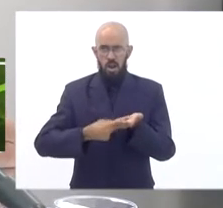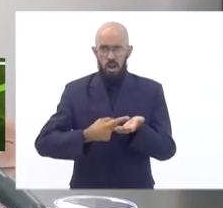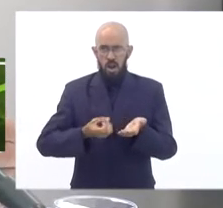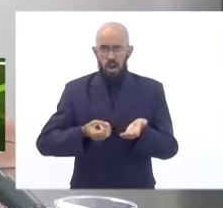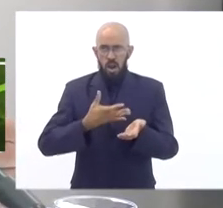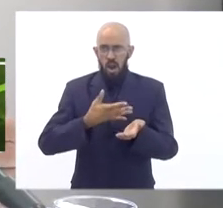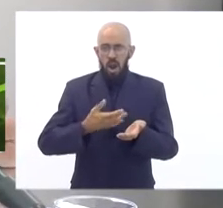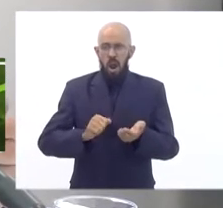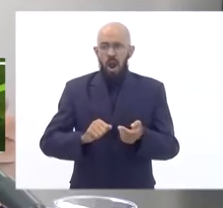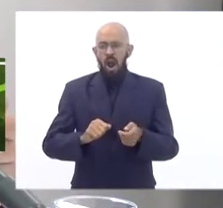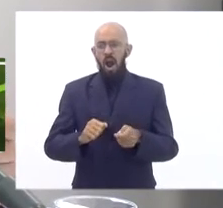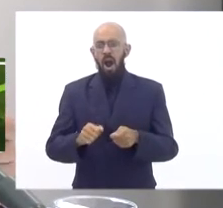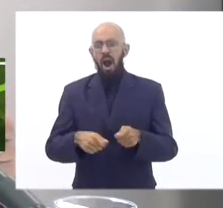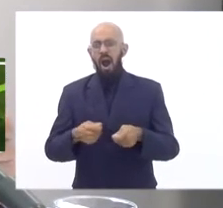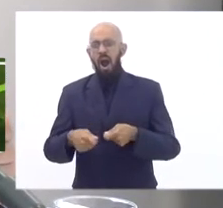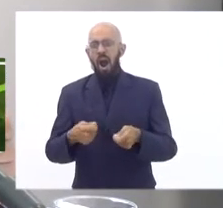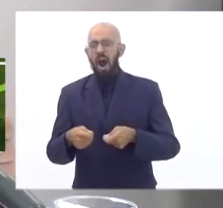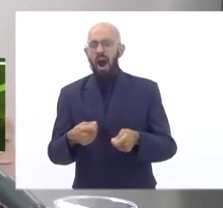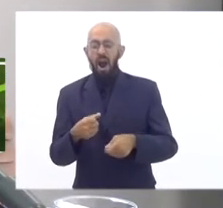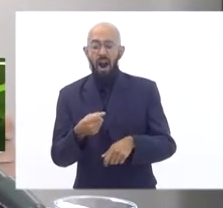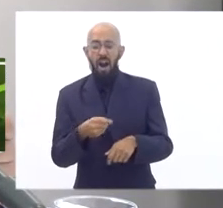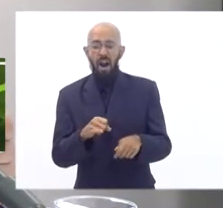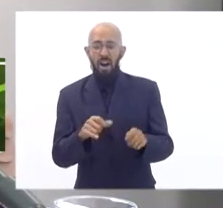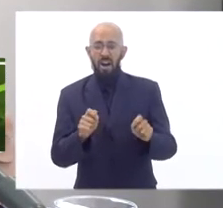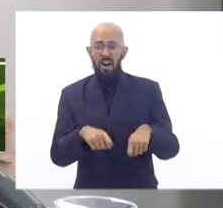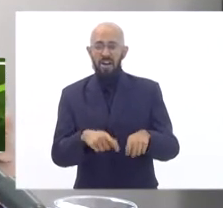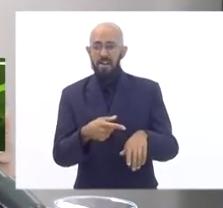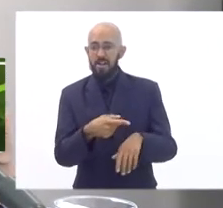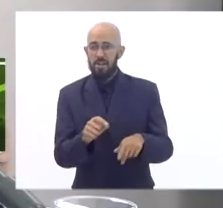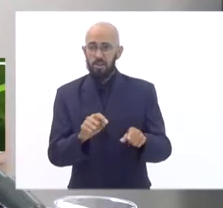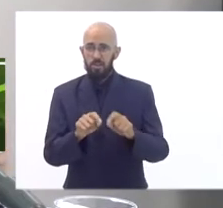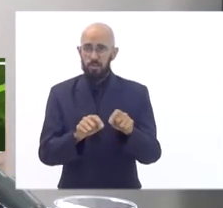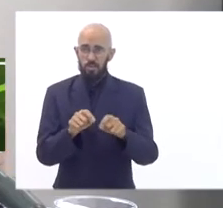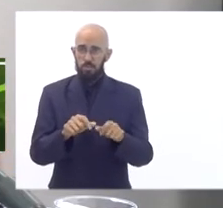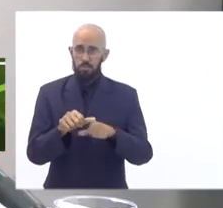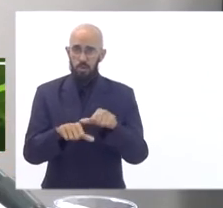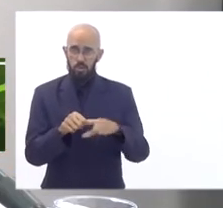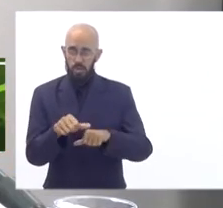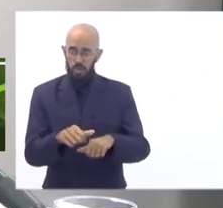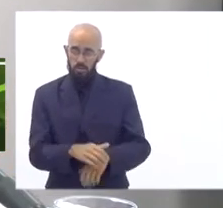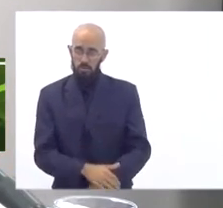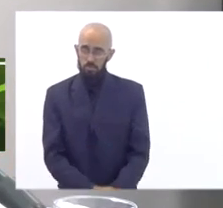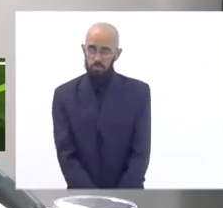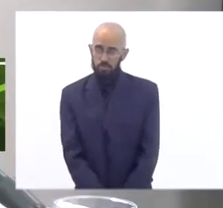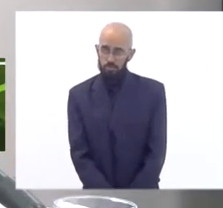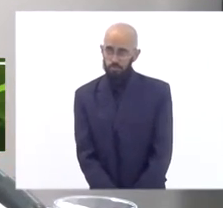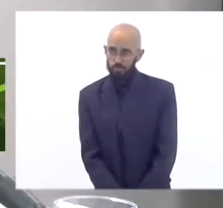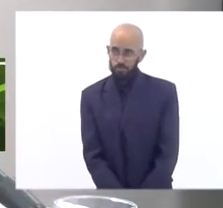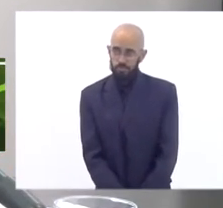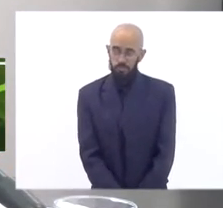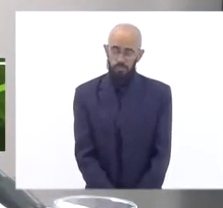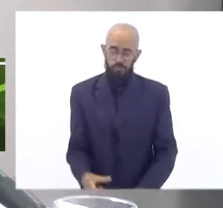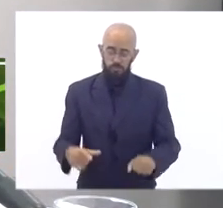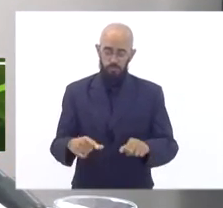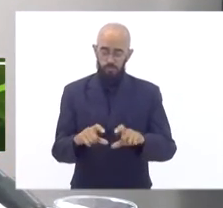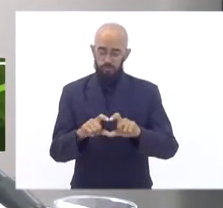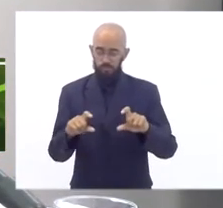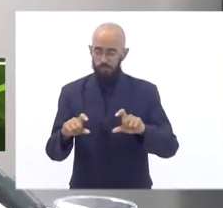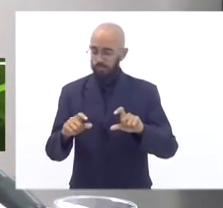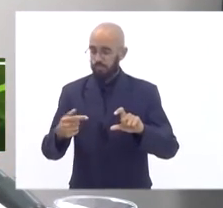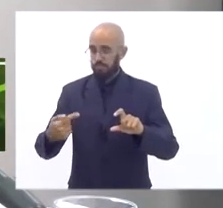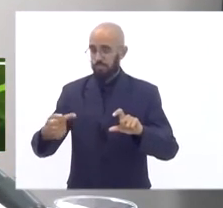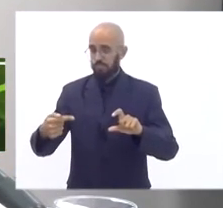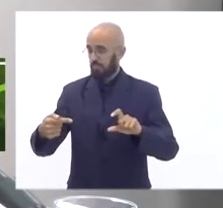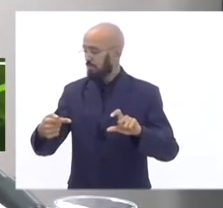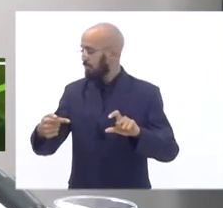gestado, né, o 12º, se não seria o caso de alterar de alterar essa cláusula sétima no parágrafo segundo e já